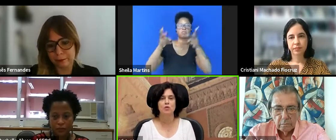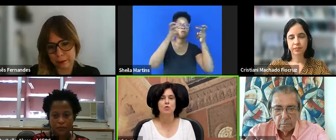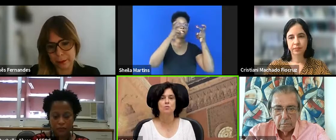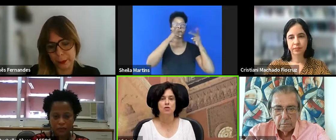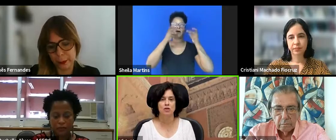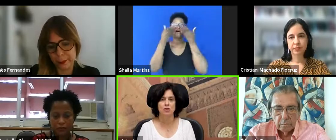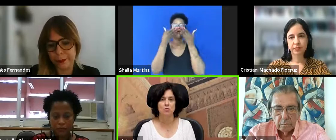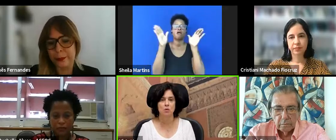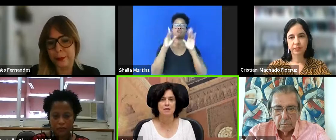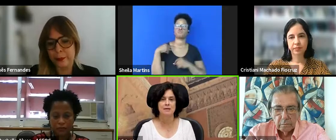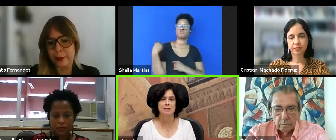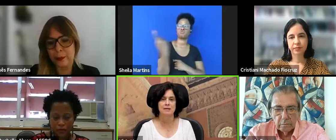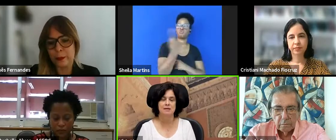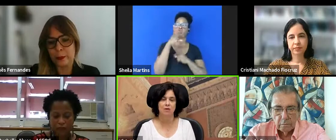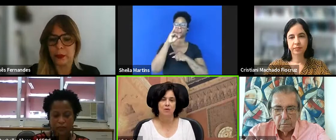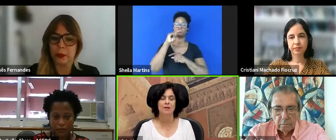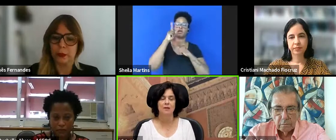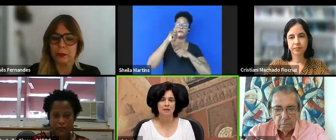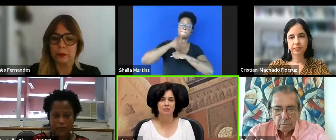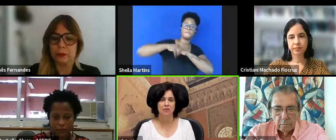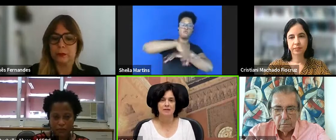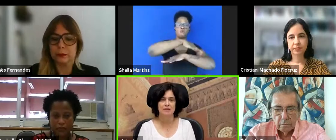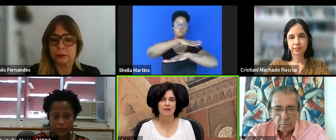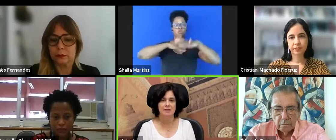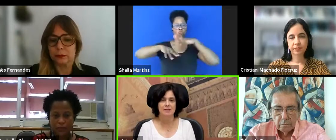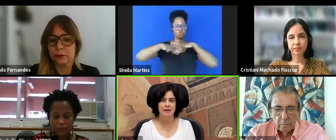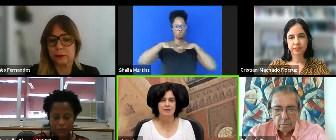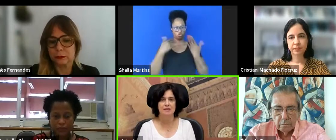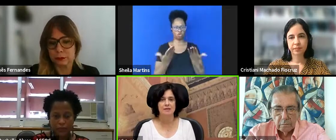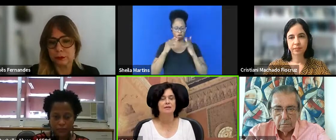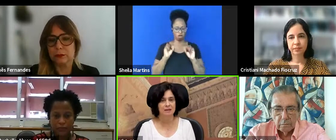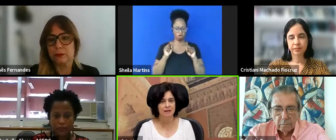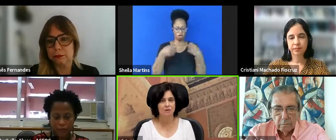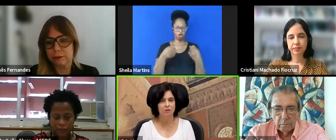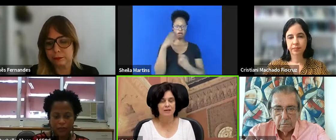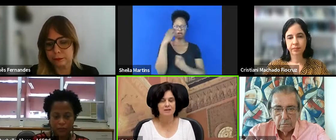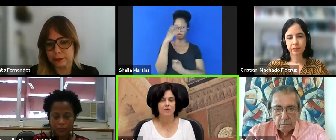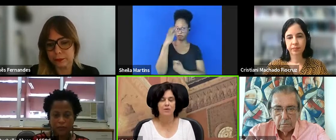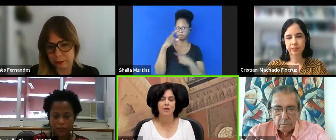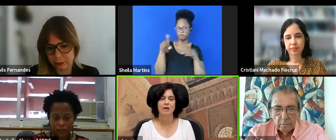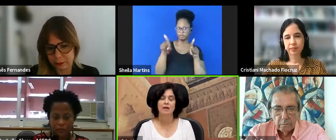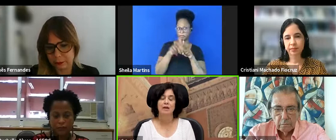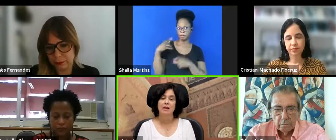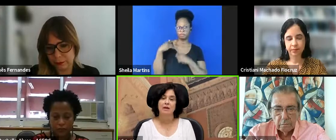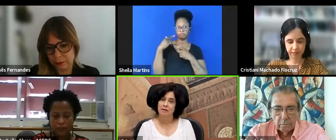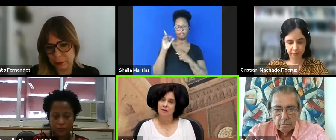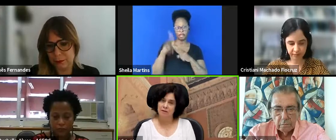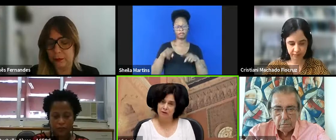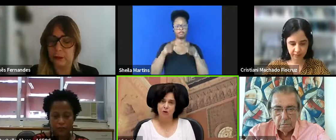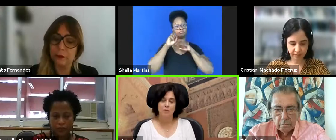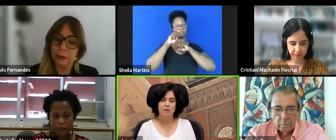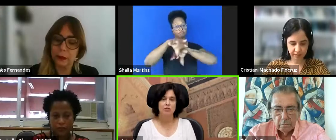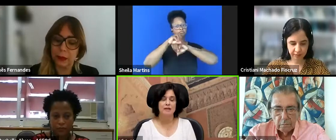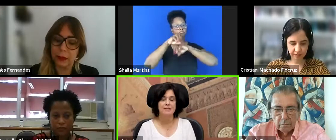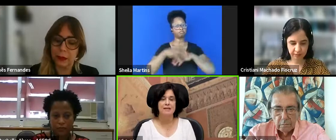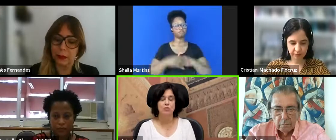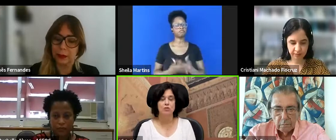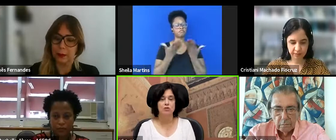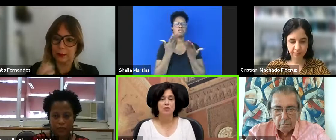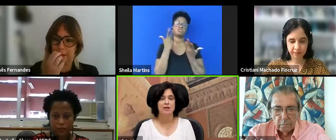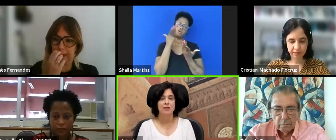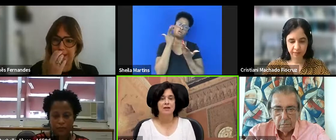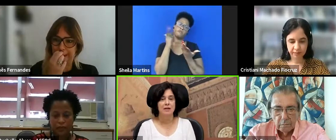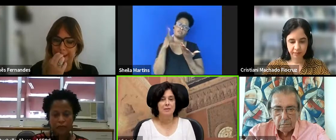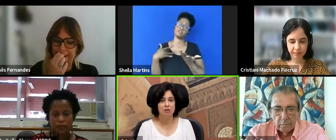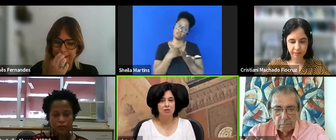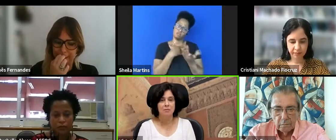todos nós como um dia de mobilização em defesa da ciência e da educação, e naturalmente da